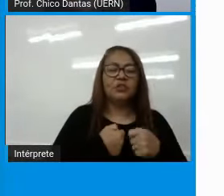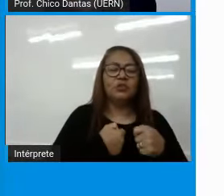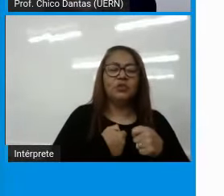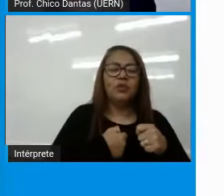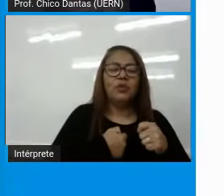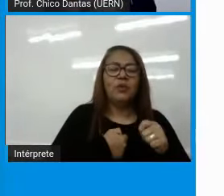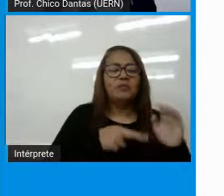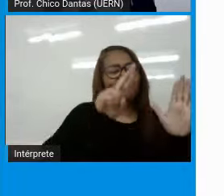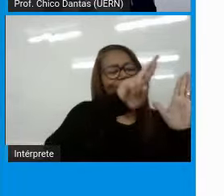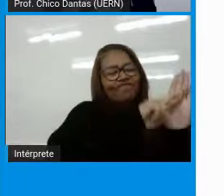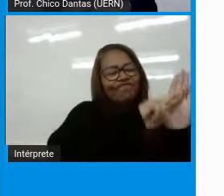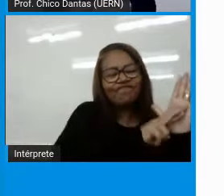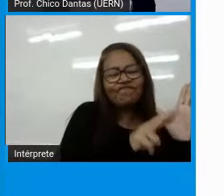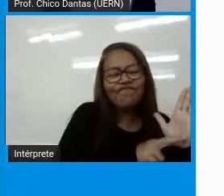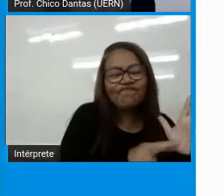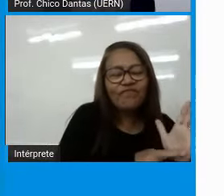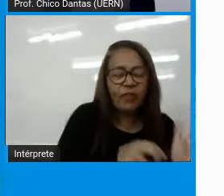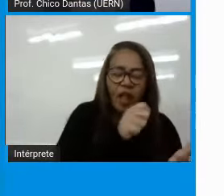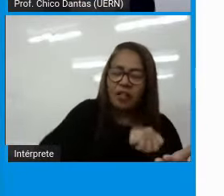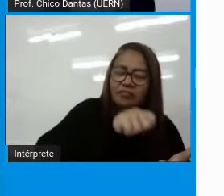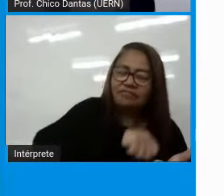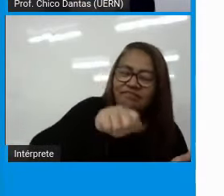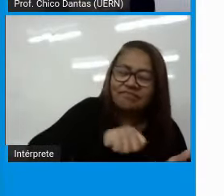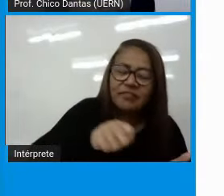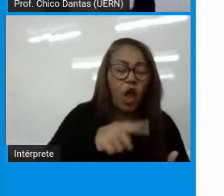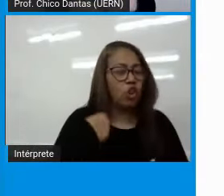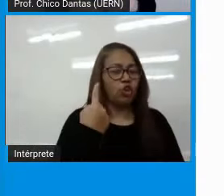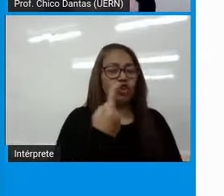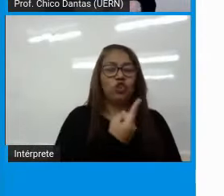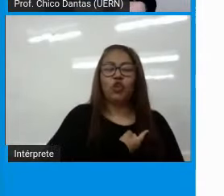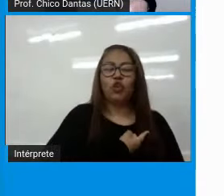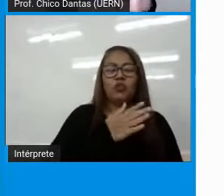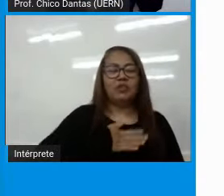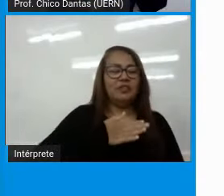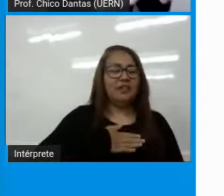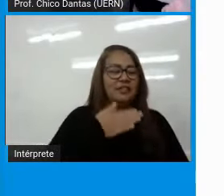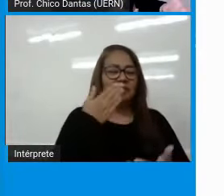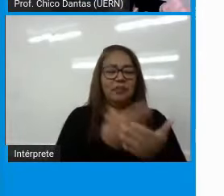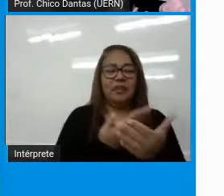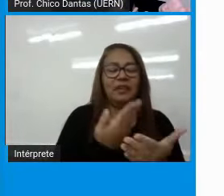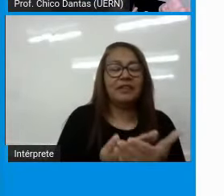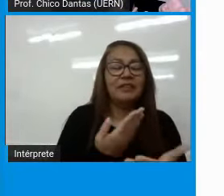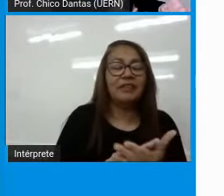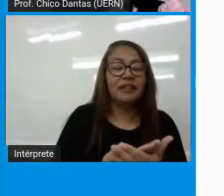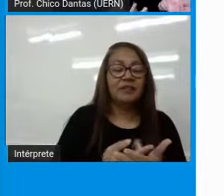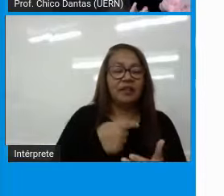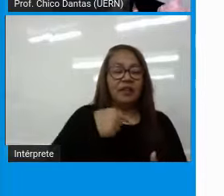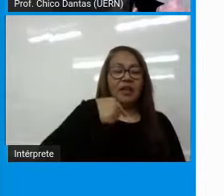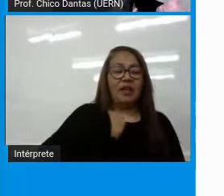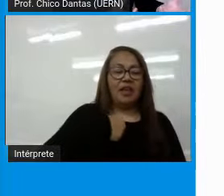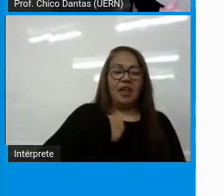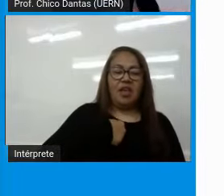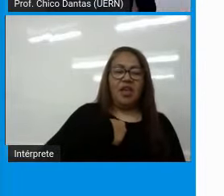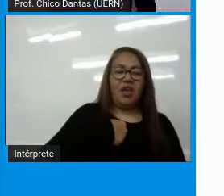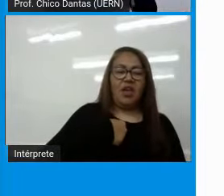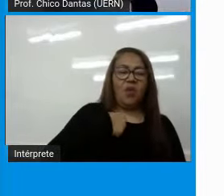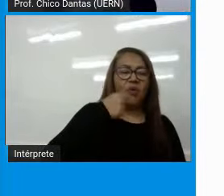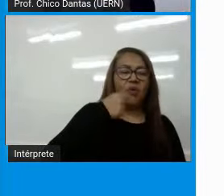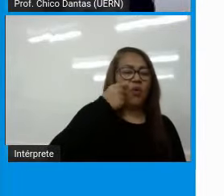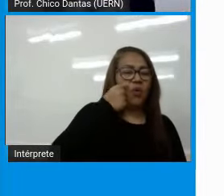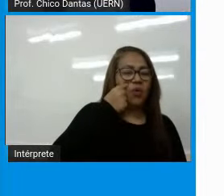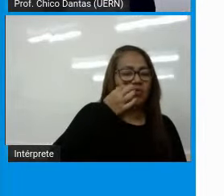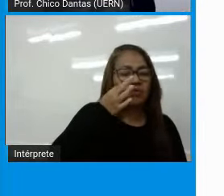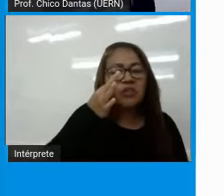que eu vou ficar online para falar com meus estudantes. Né? Ao invés de eu ir fisicamente, abrir a porta da minha sala,